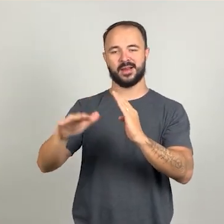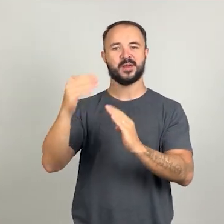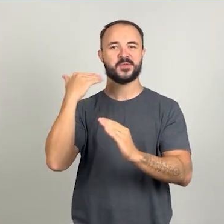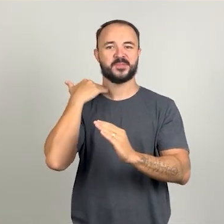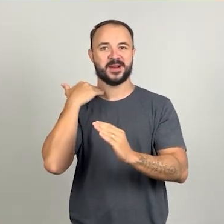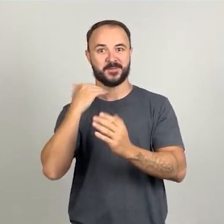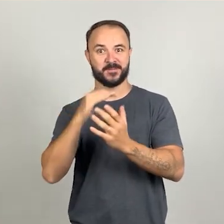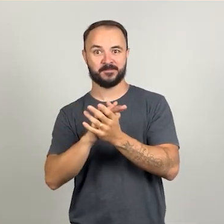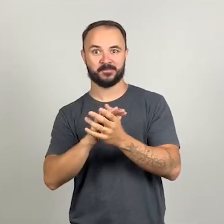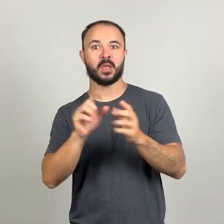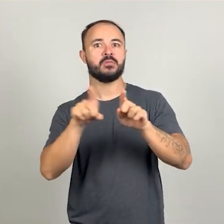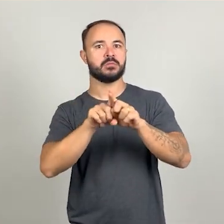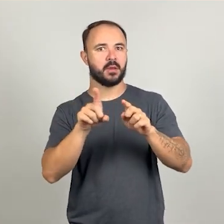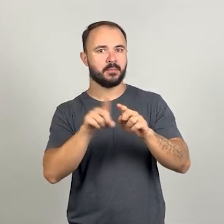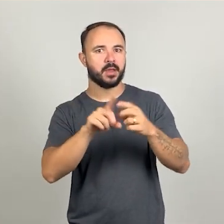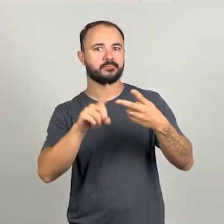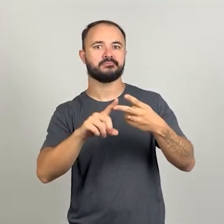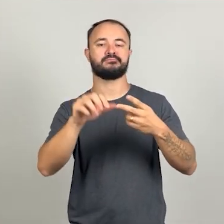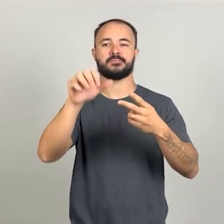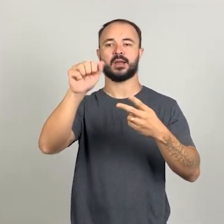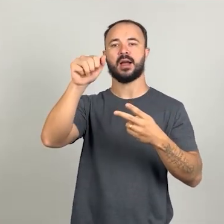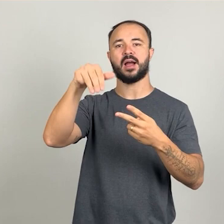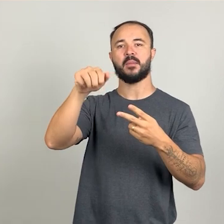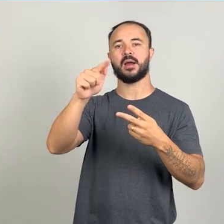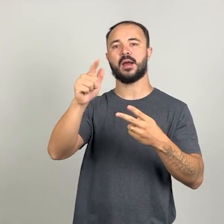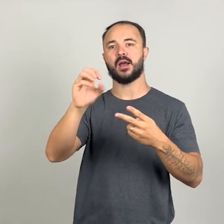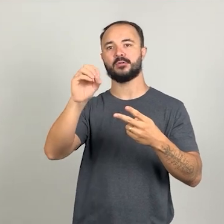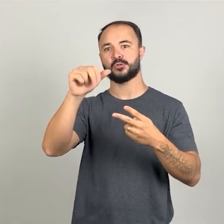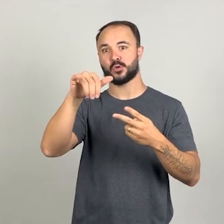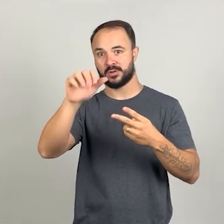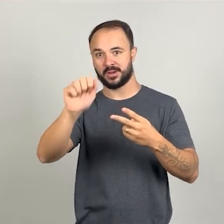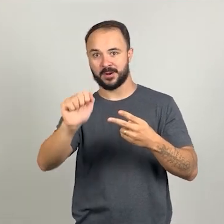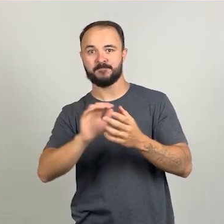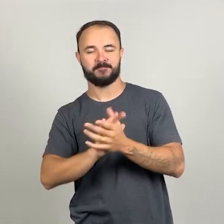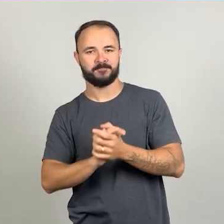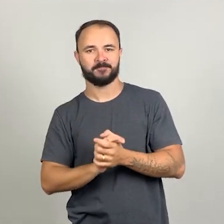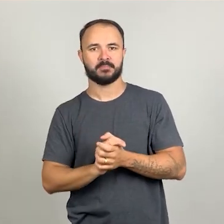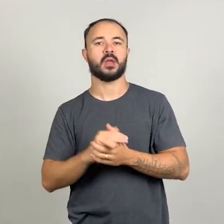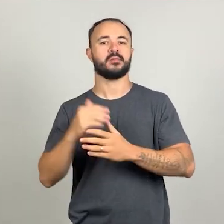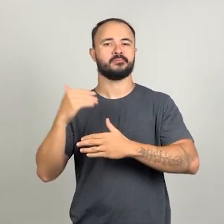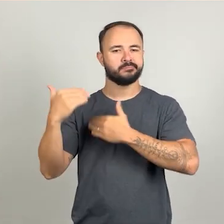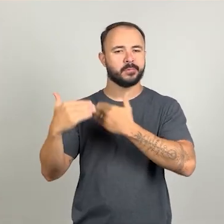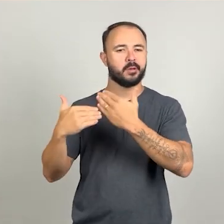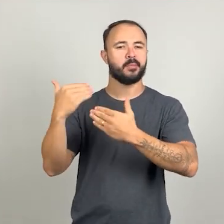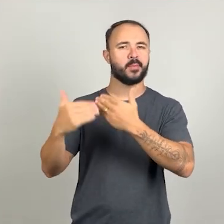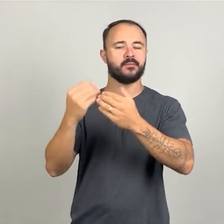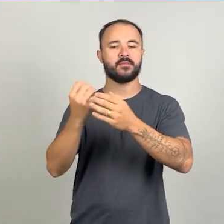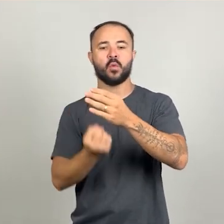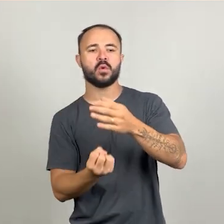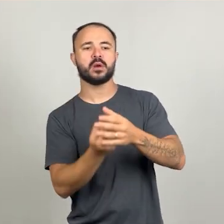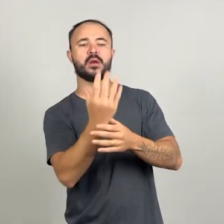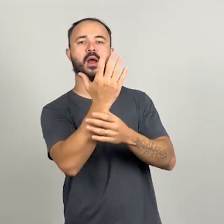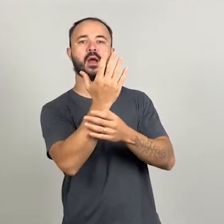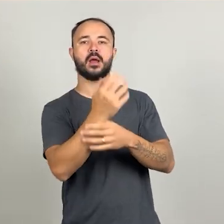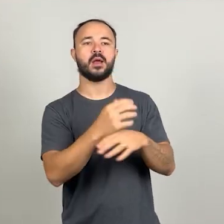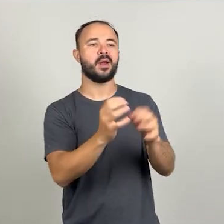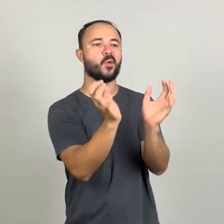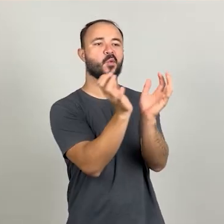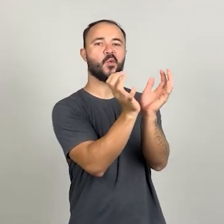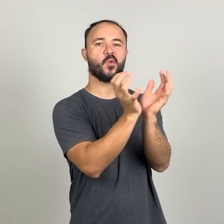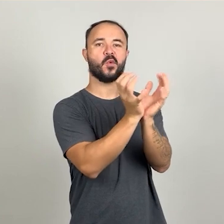Em 1º de fevereiro de 1960, os empresários eles fundaram a Associação Comercial